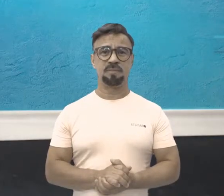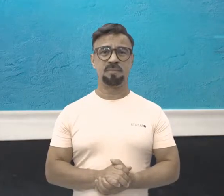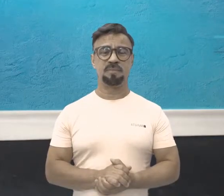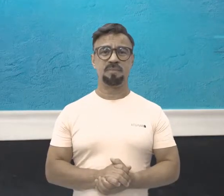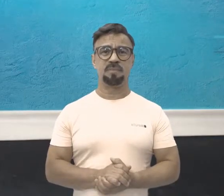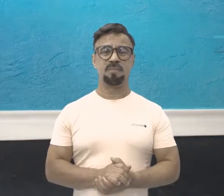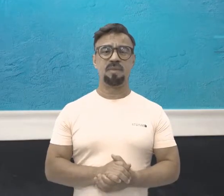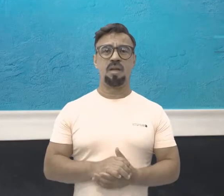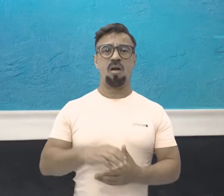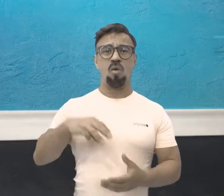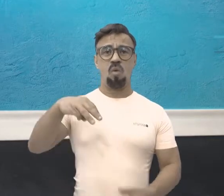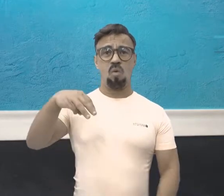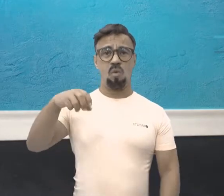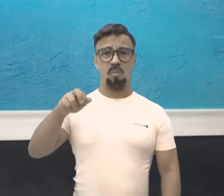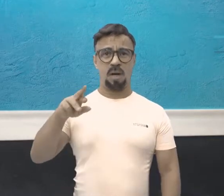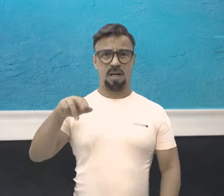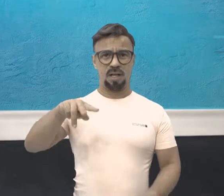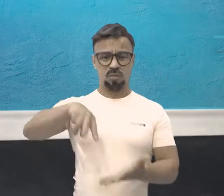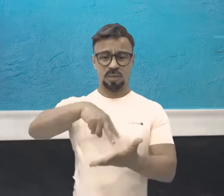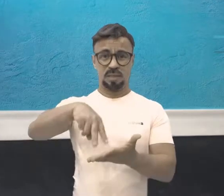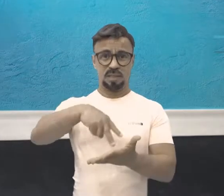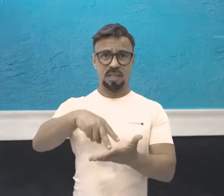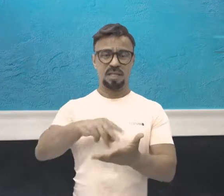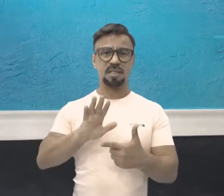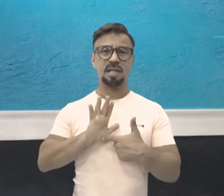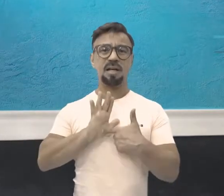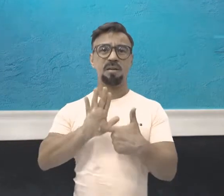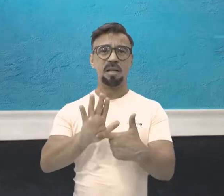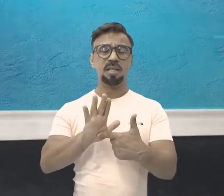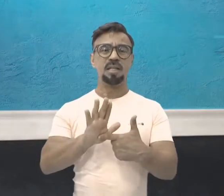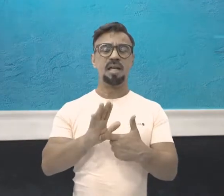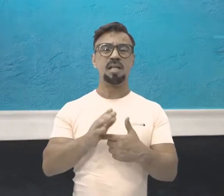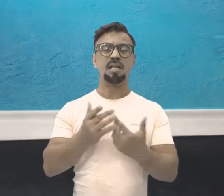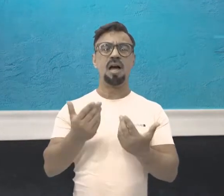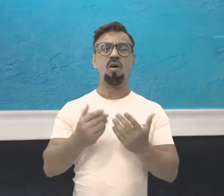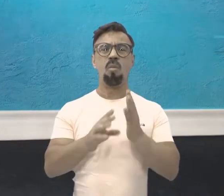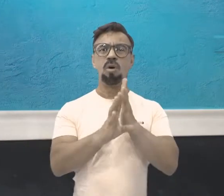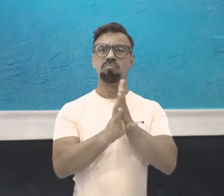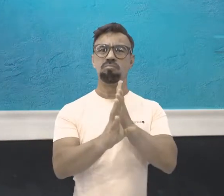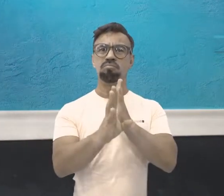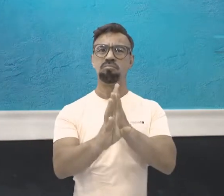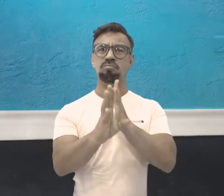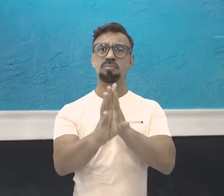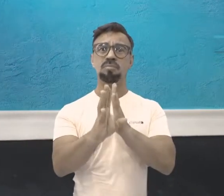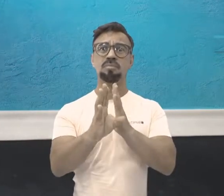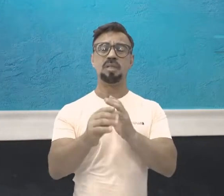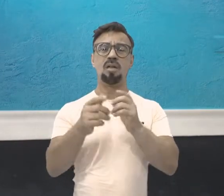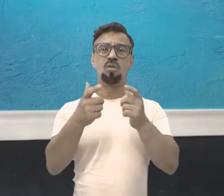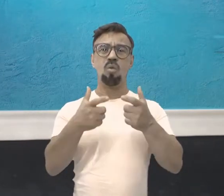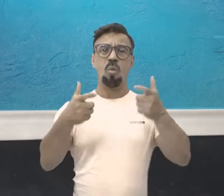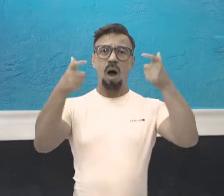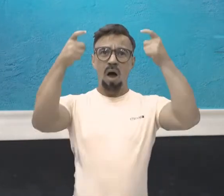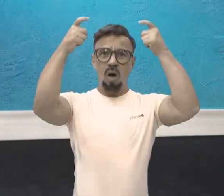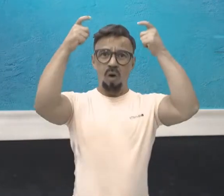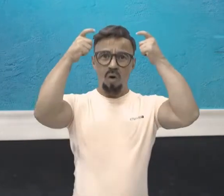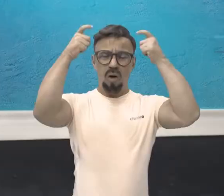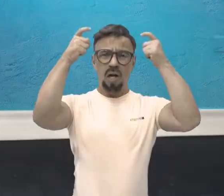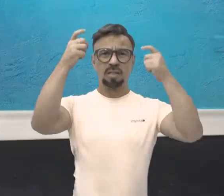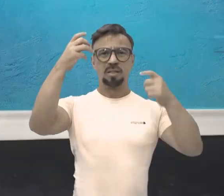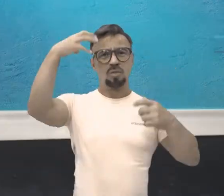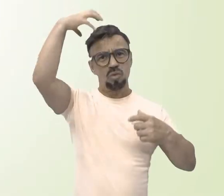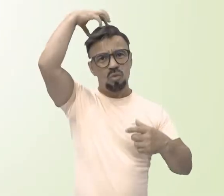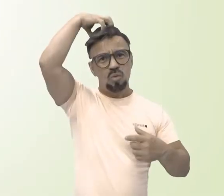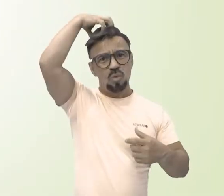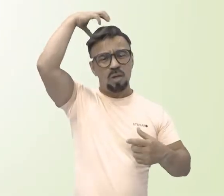O maracatu do baque virado apresenta-se como um cortejo, como uma coroação dos reis